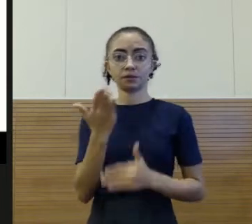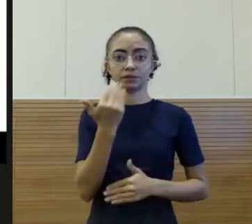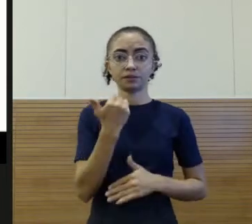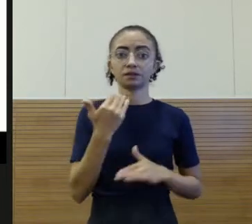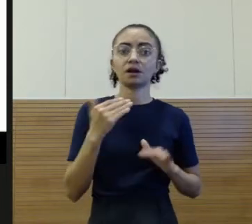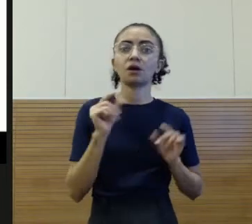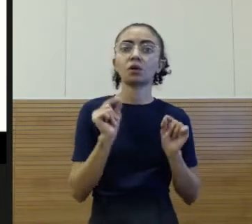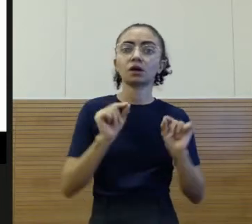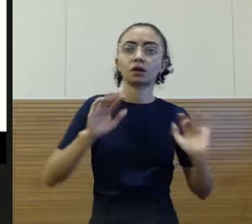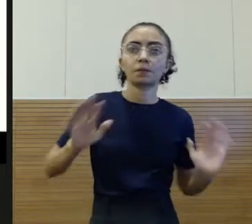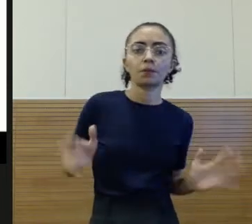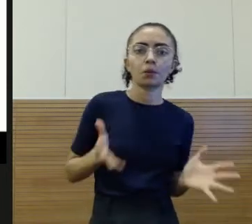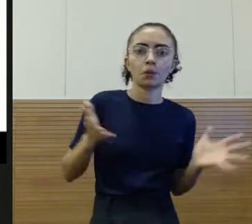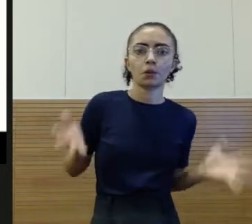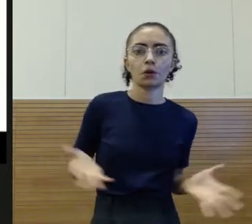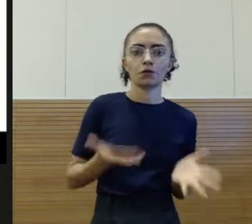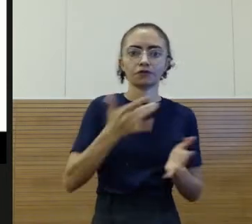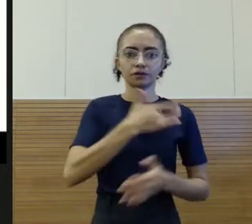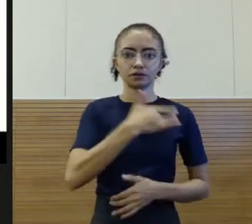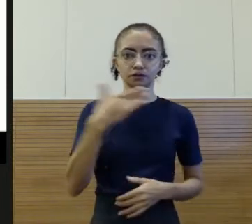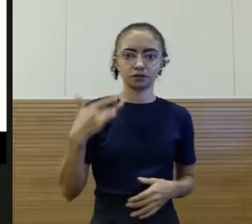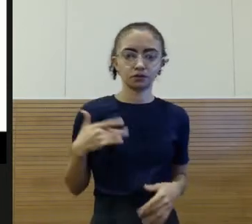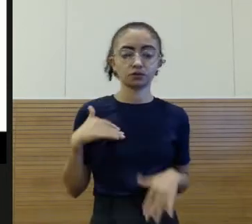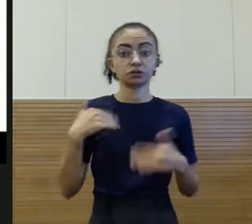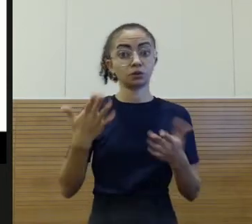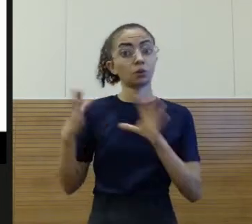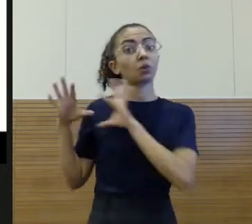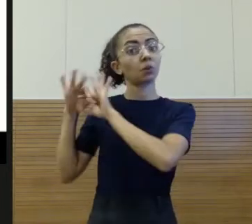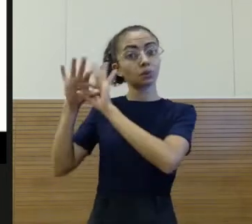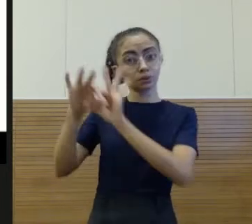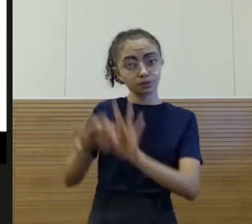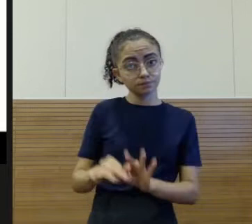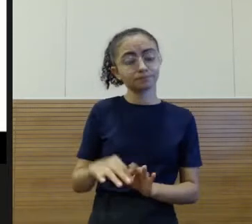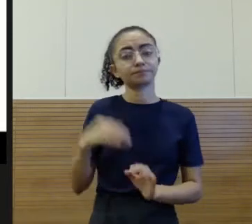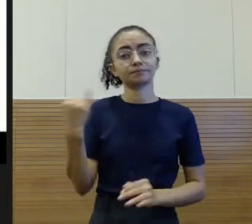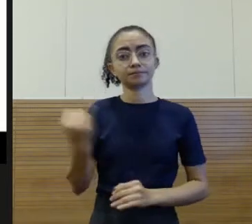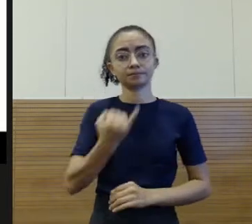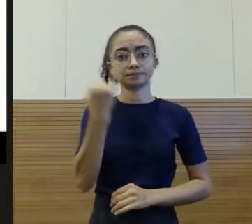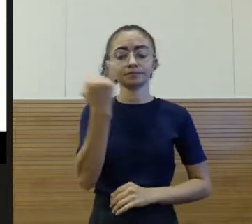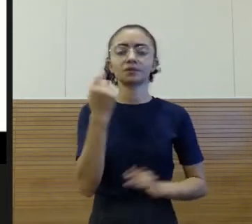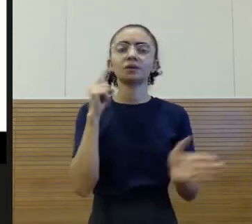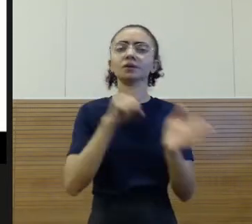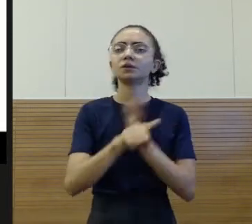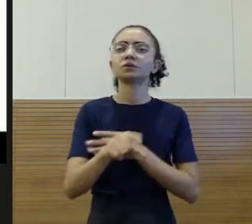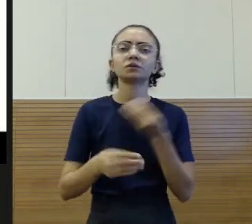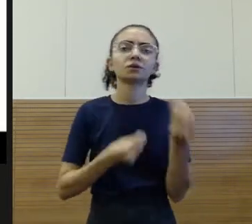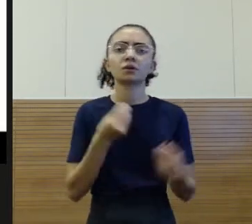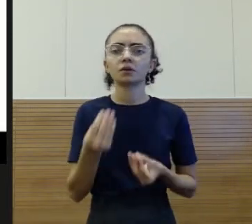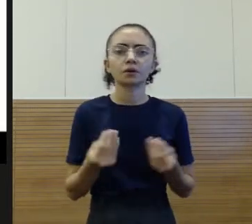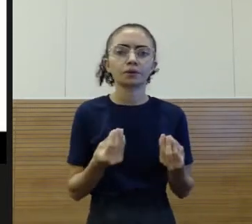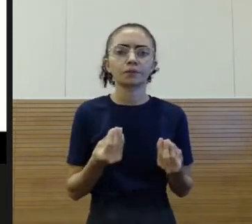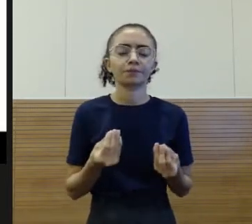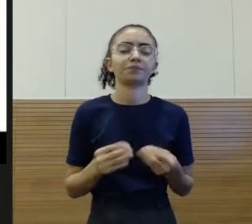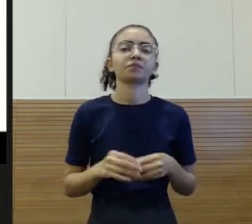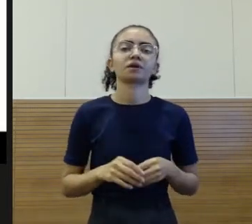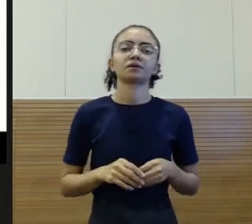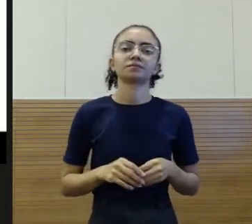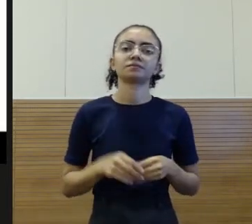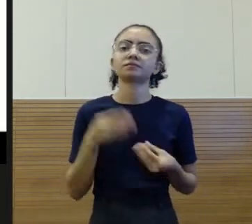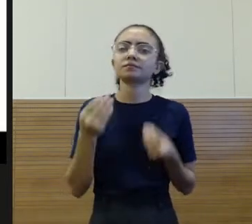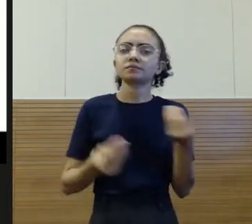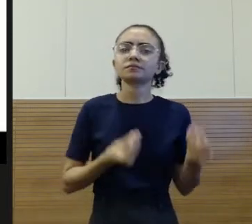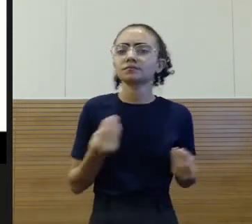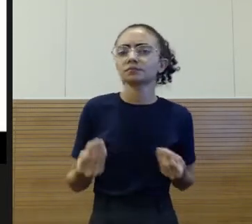e por isso o contexto é muito importante. Então, a segunda pergunta é: como contextualizamos a